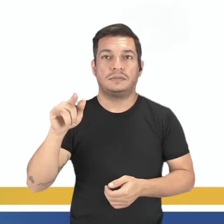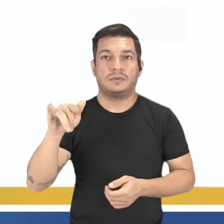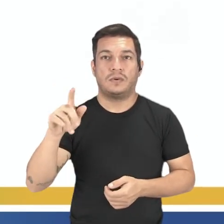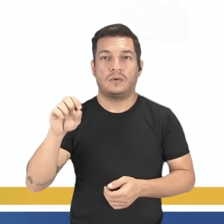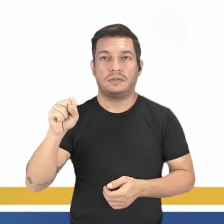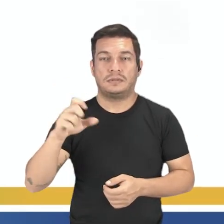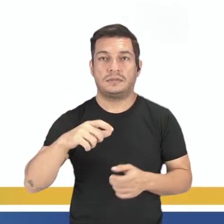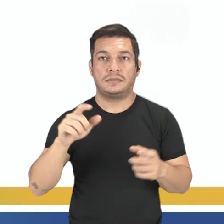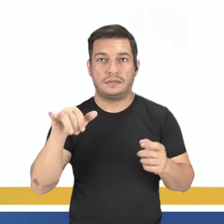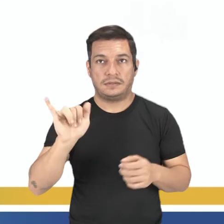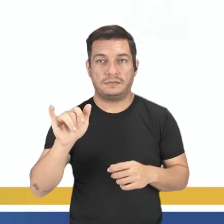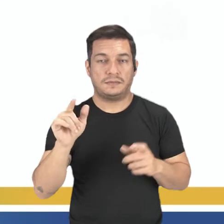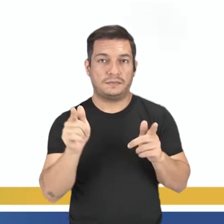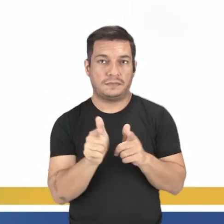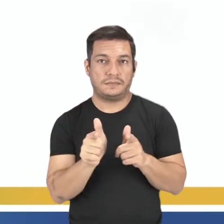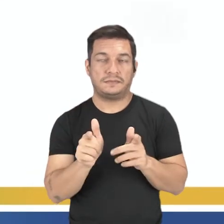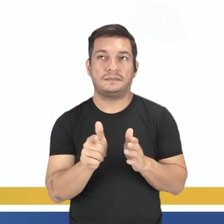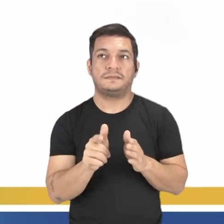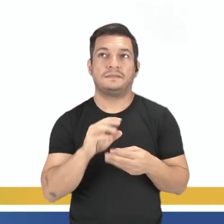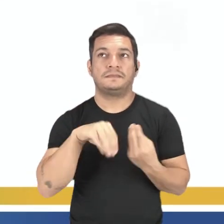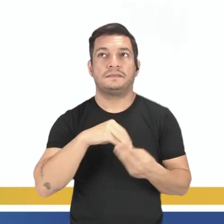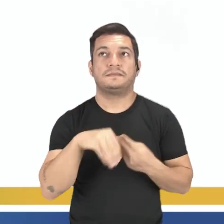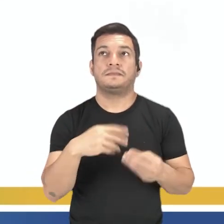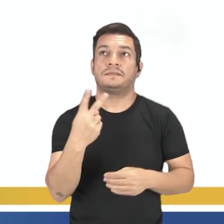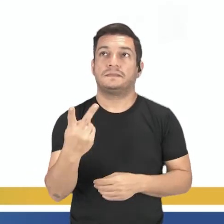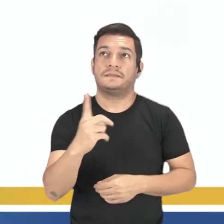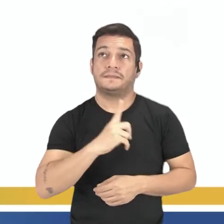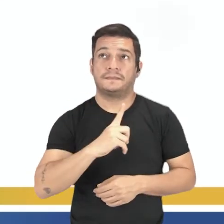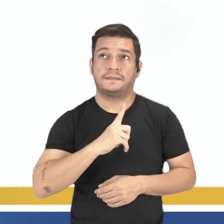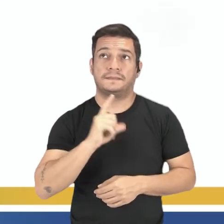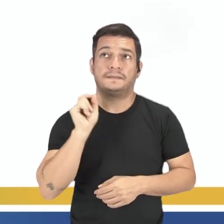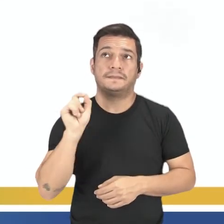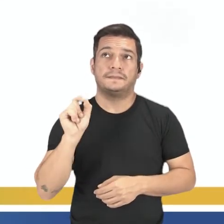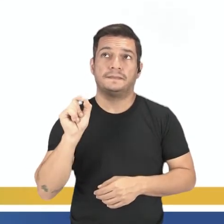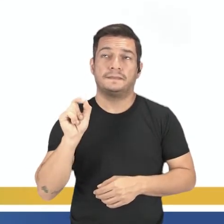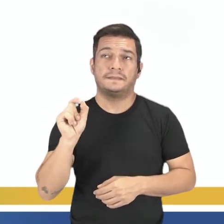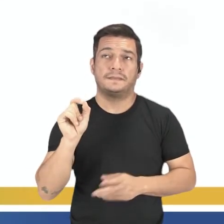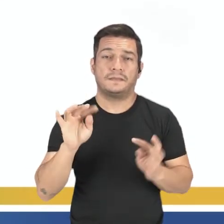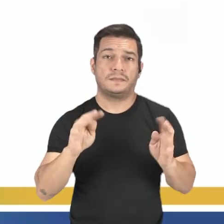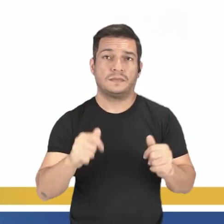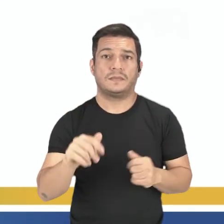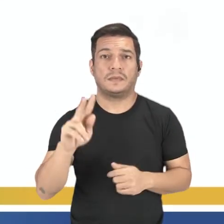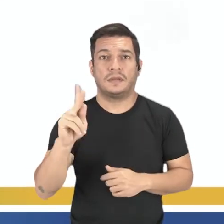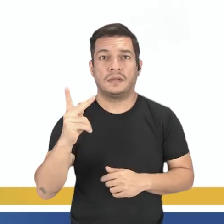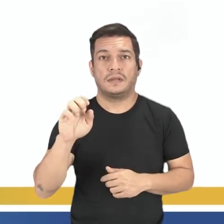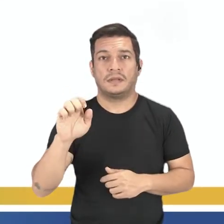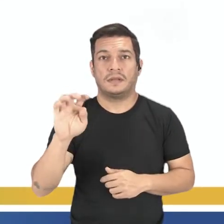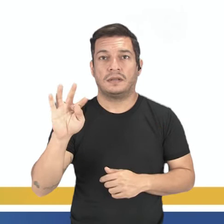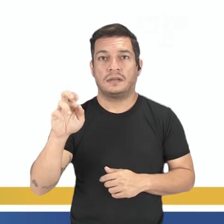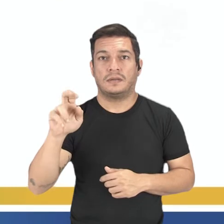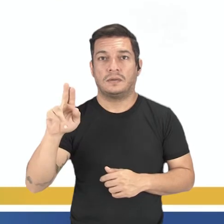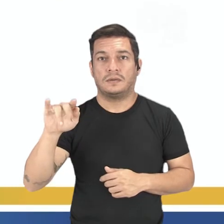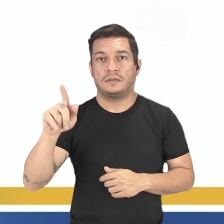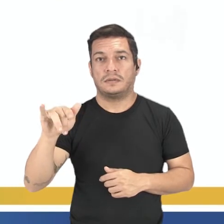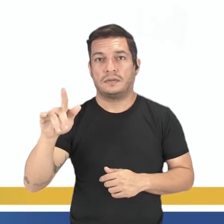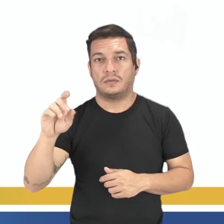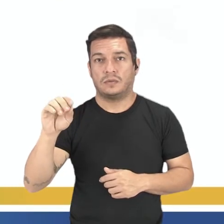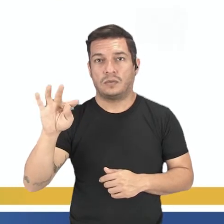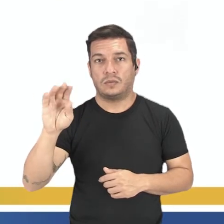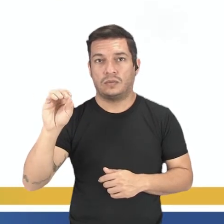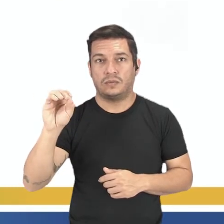tudo Yzinho. Cruzando os dois, eu vou ter, né, tudo heterozigoto, diferente, né,